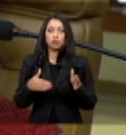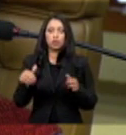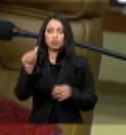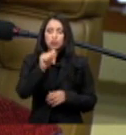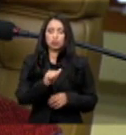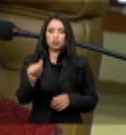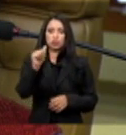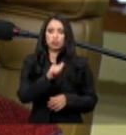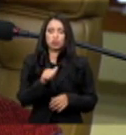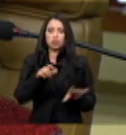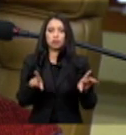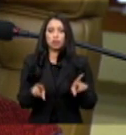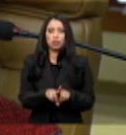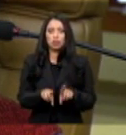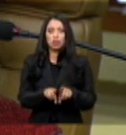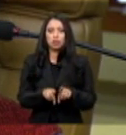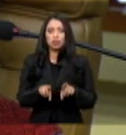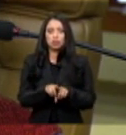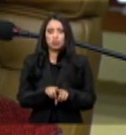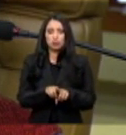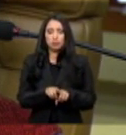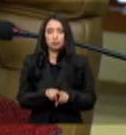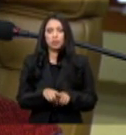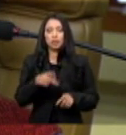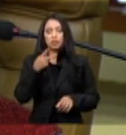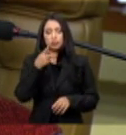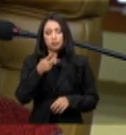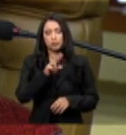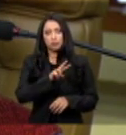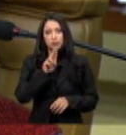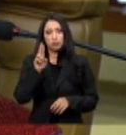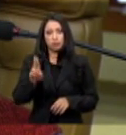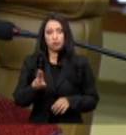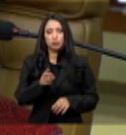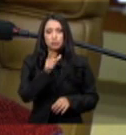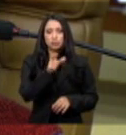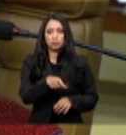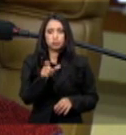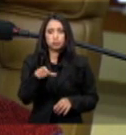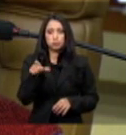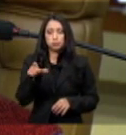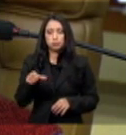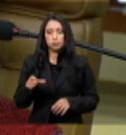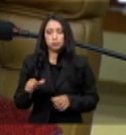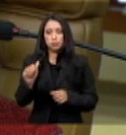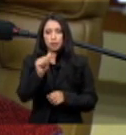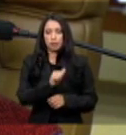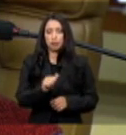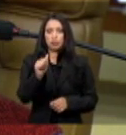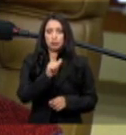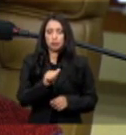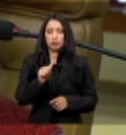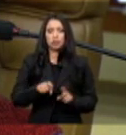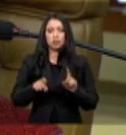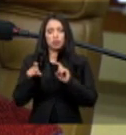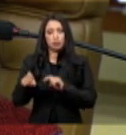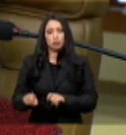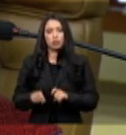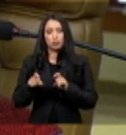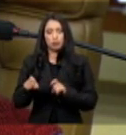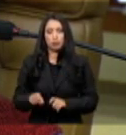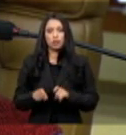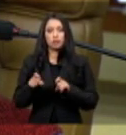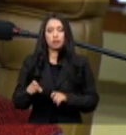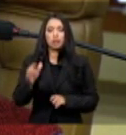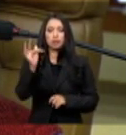a Associação Brasileira de Infraestrutura e Indústria de Base, a Associação Brasileira da Indústria Ferroviária, a Associação Brasileira do Agronegócio, Federação